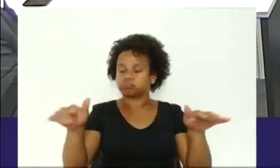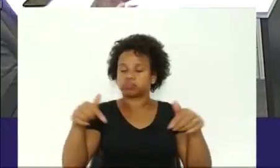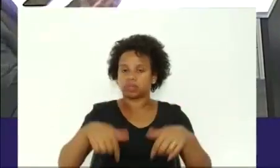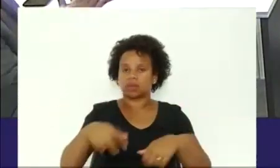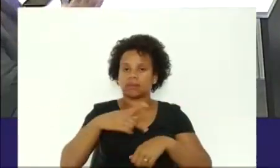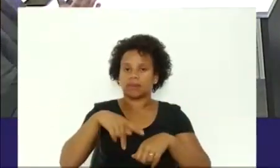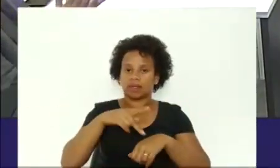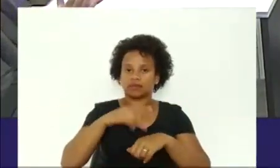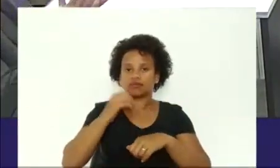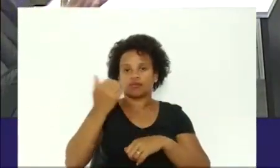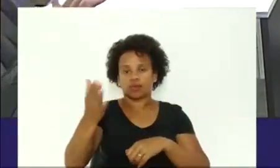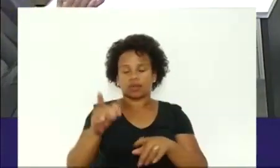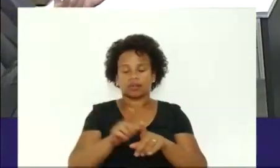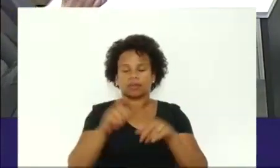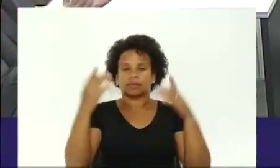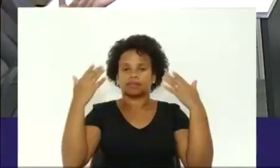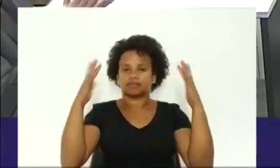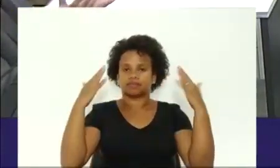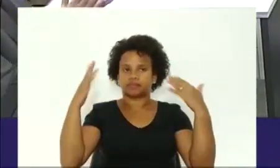a ela.